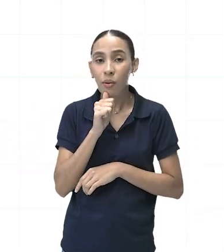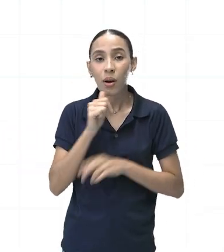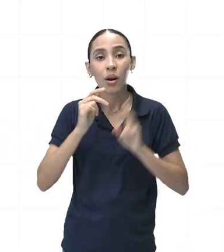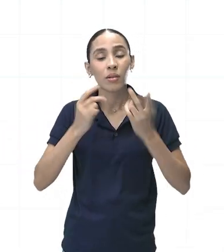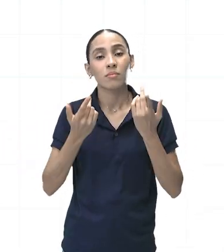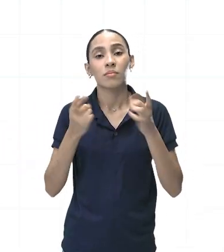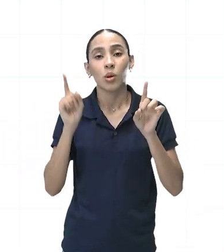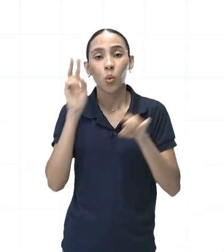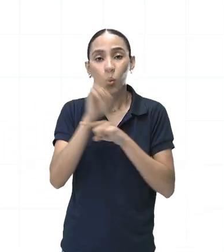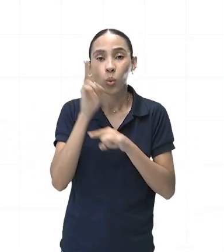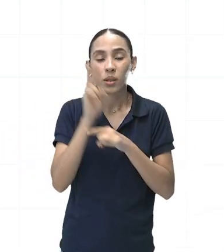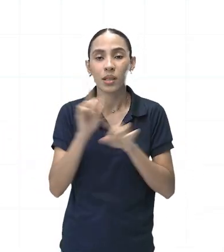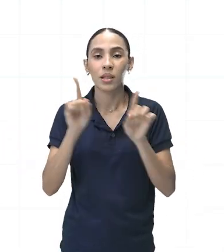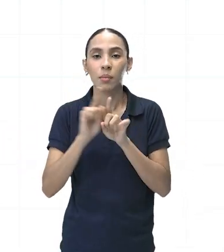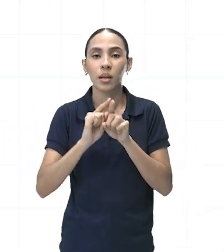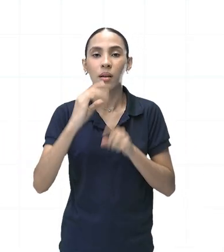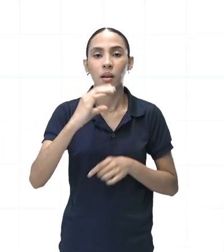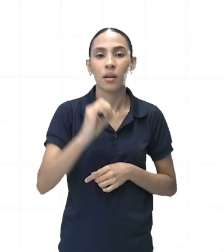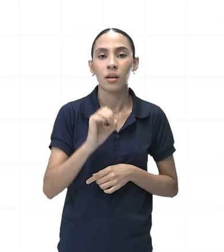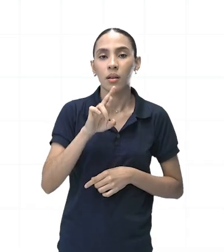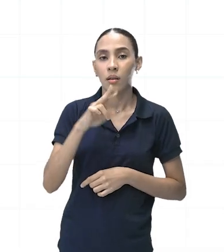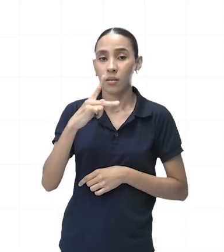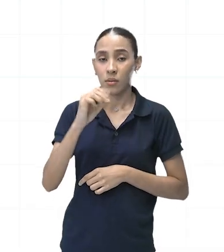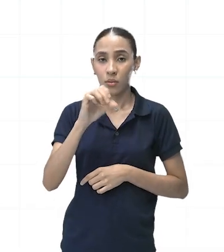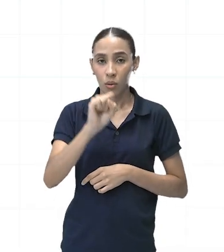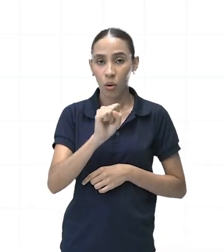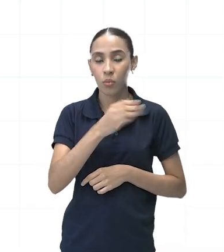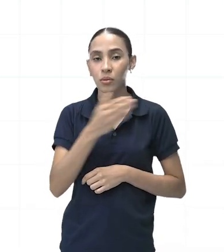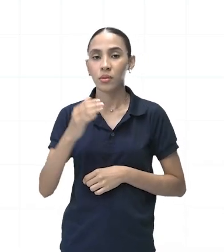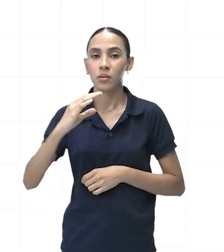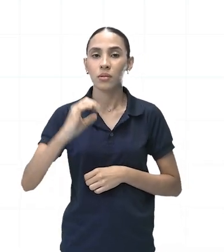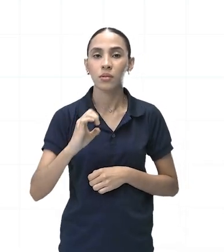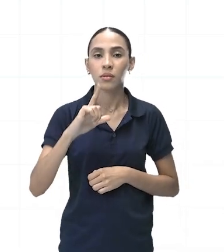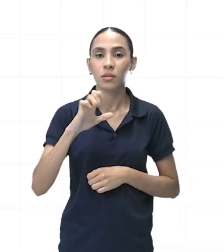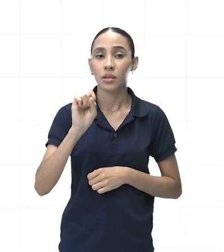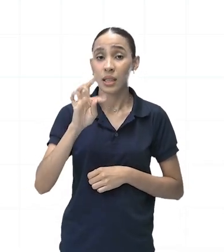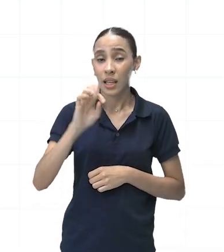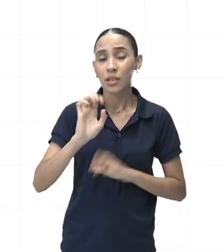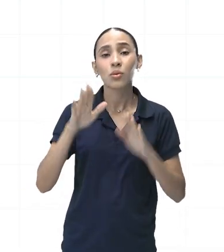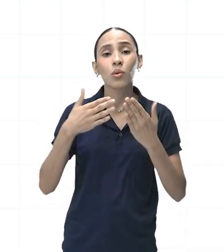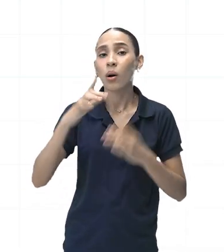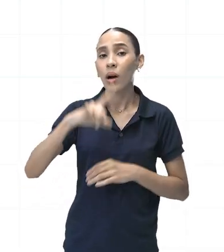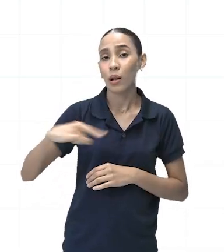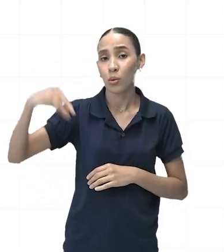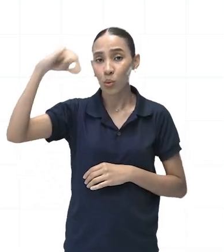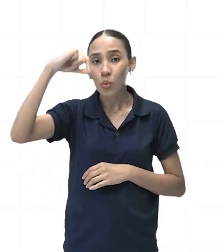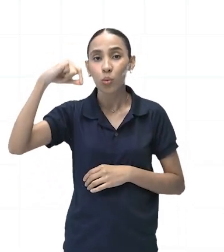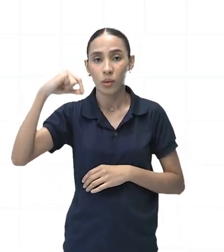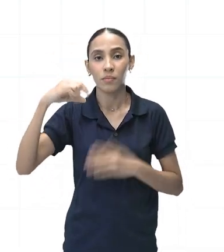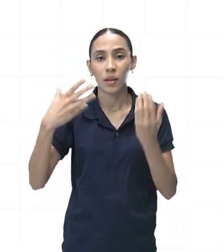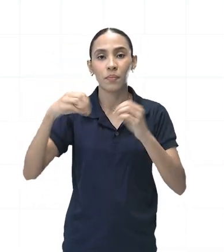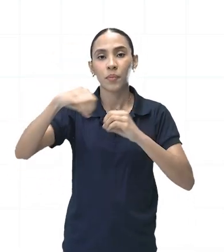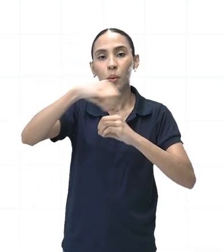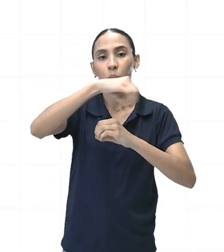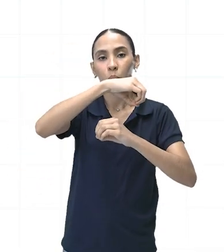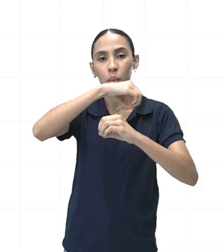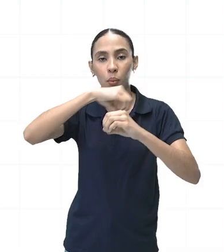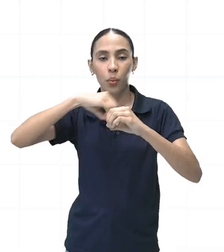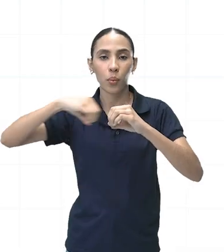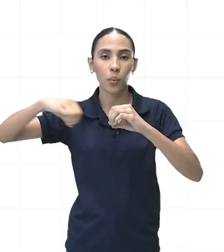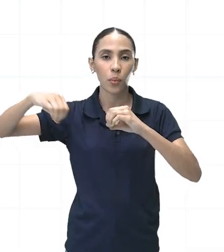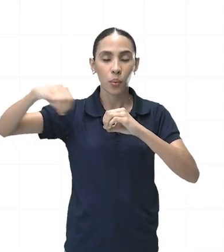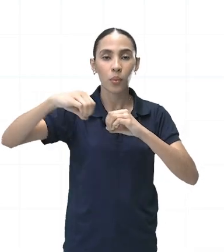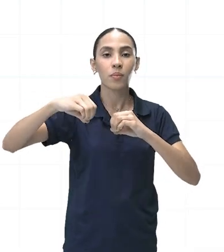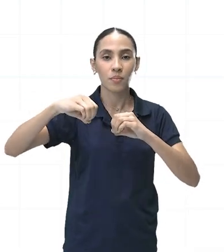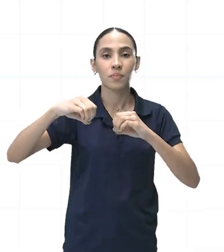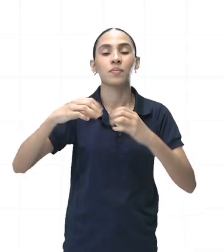mantém também os corpos celestes. Que corpos celestes? A Lua, como a Lua, em órbita, ou seja, ao redor